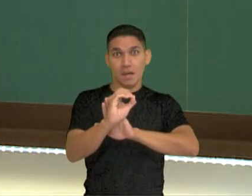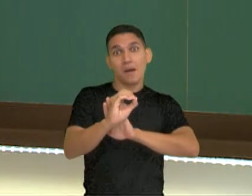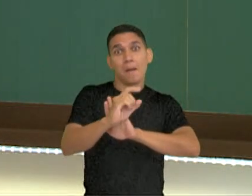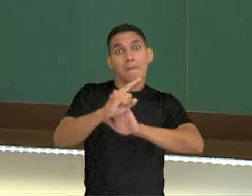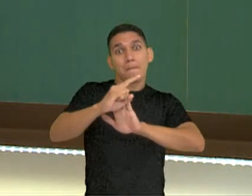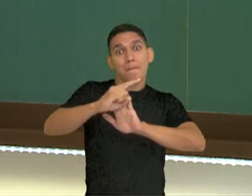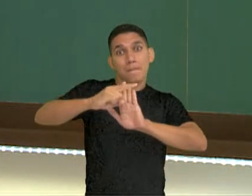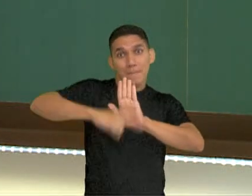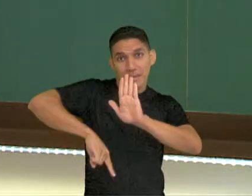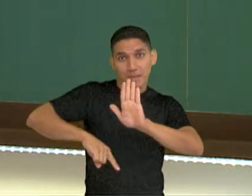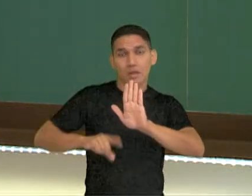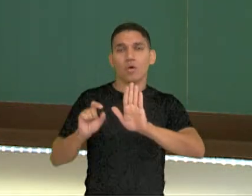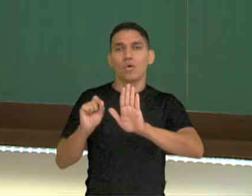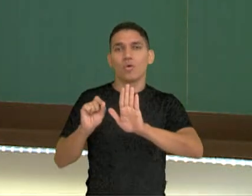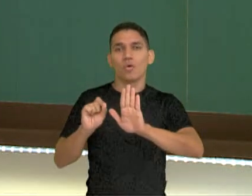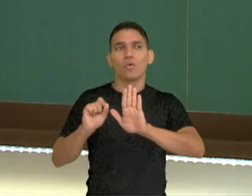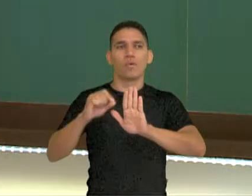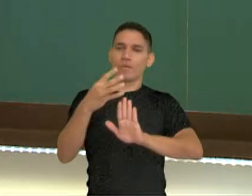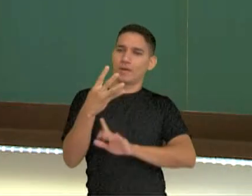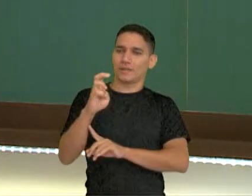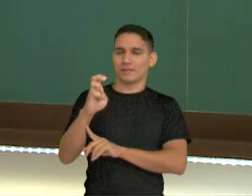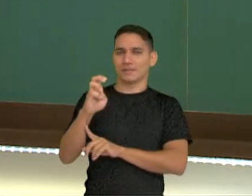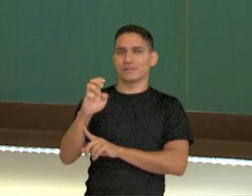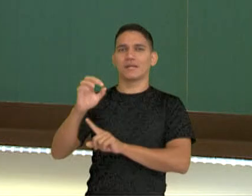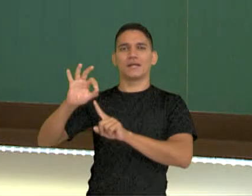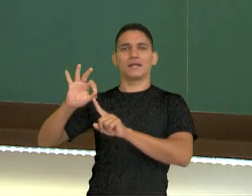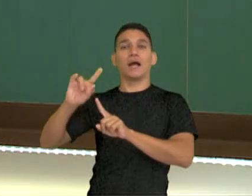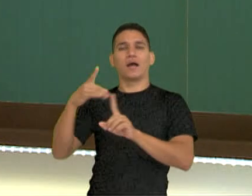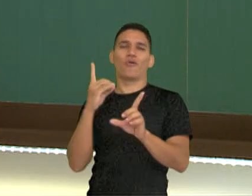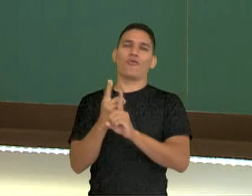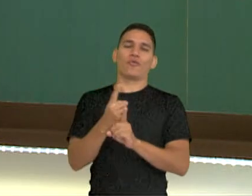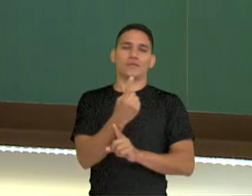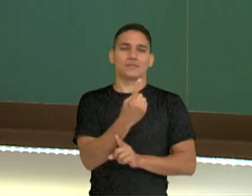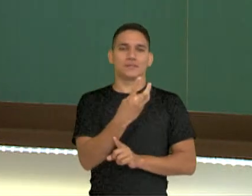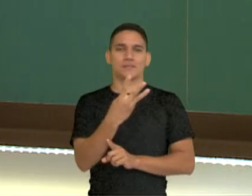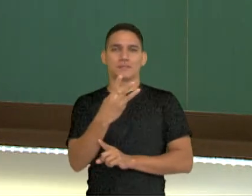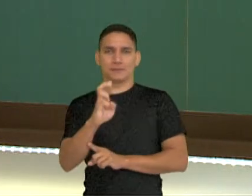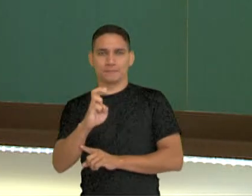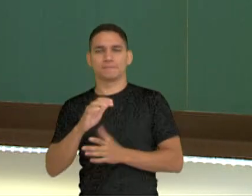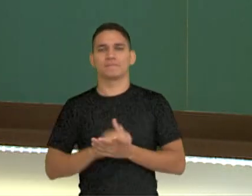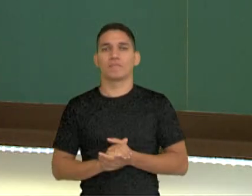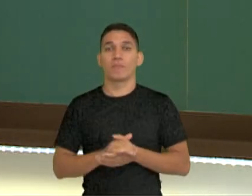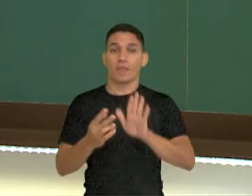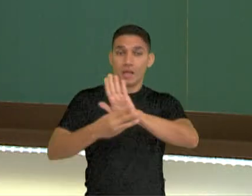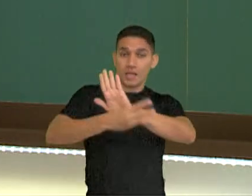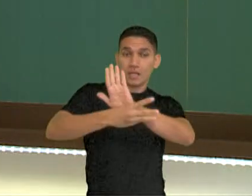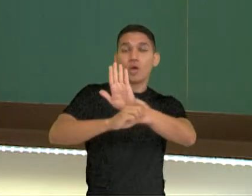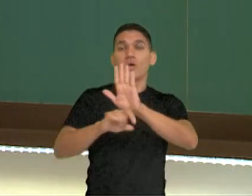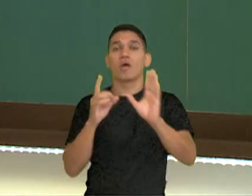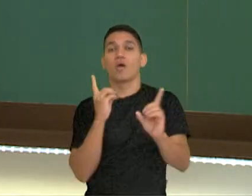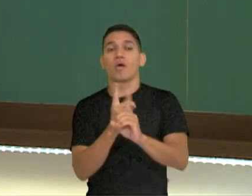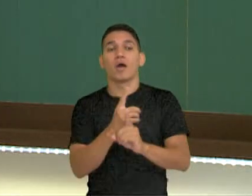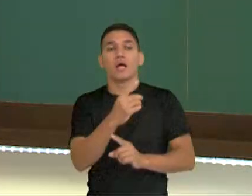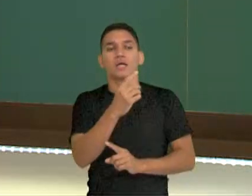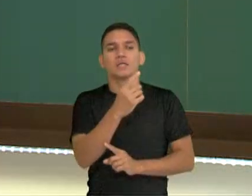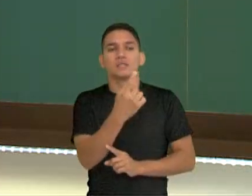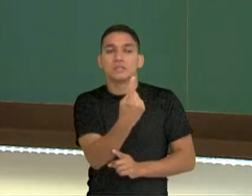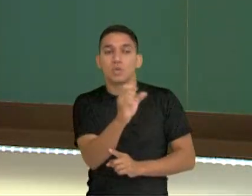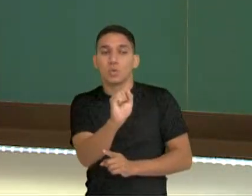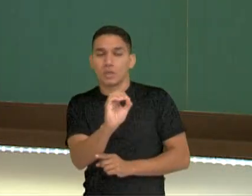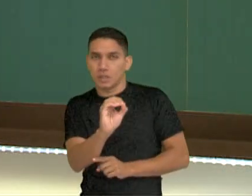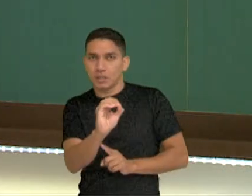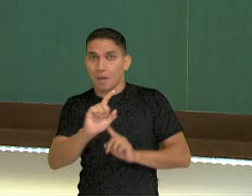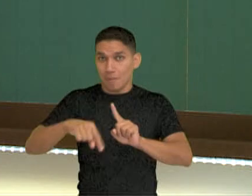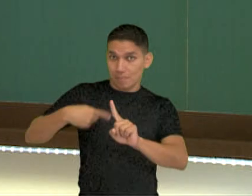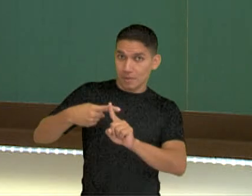45 graus. E aí eu encontrei o ângulo de 135. No terceiro quadrante, eu fiz 180